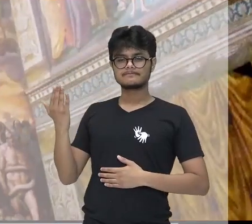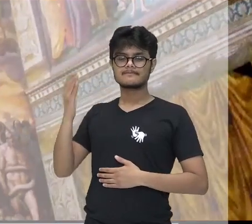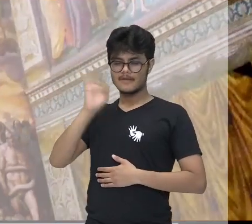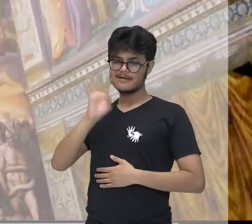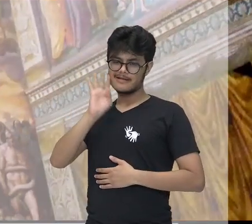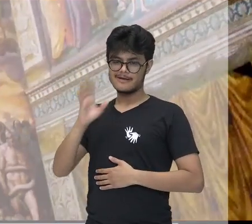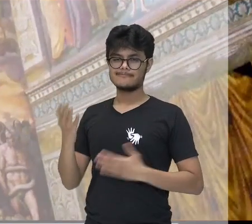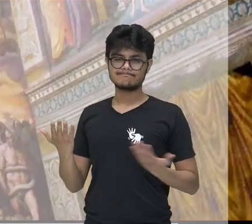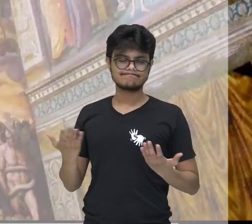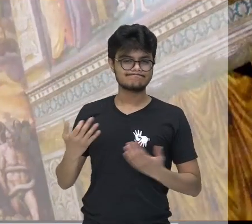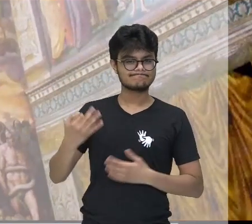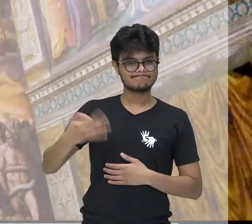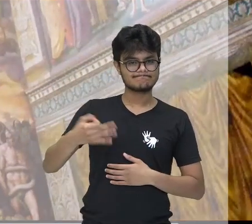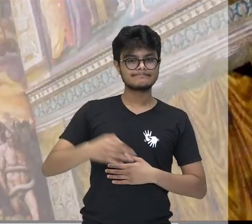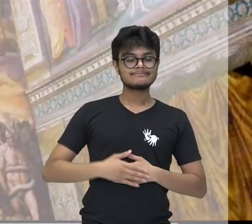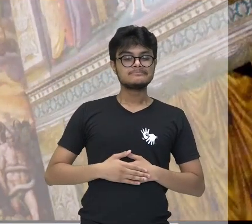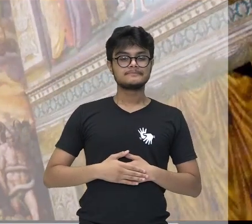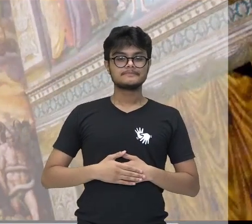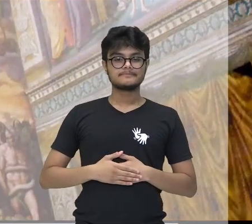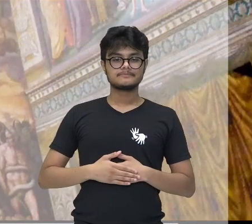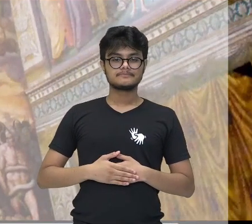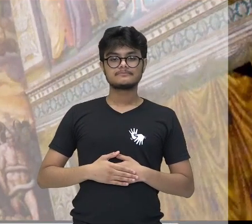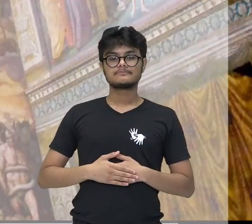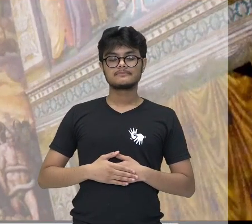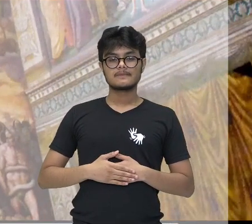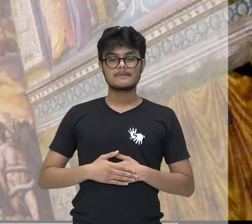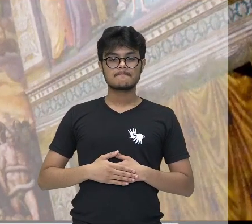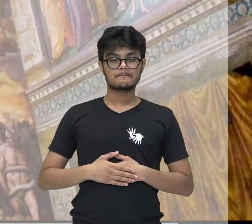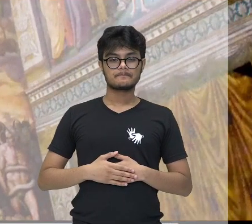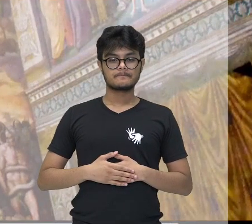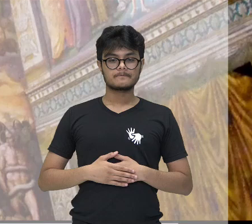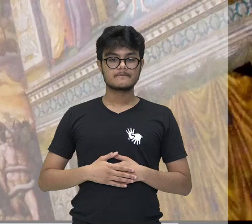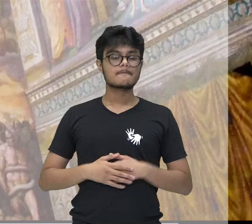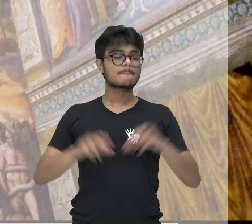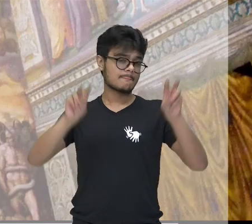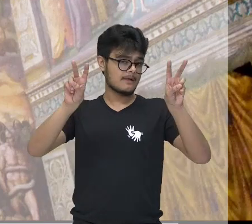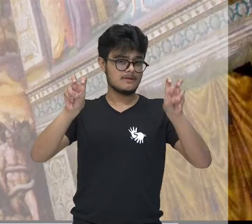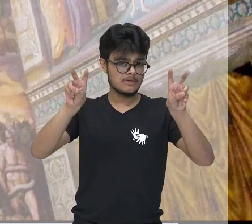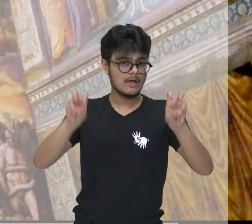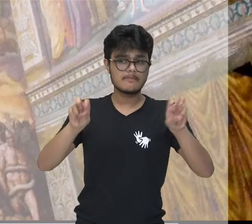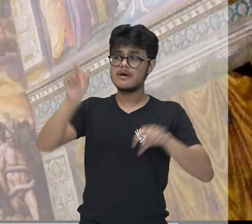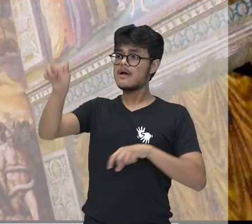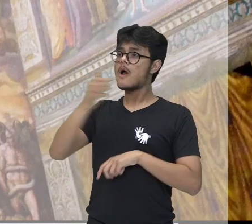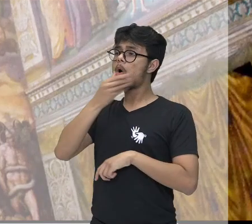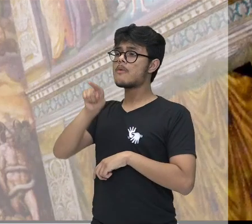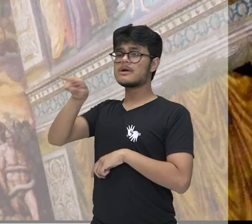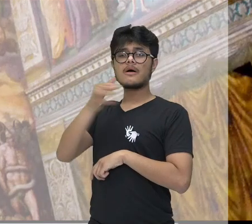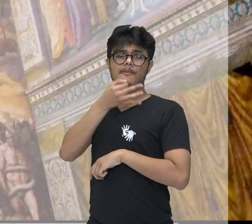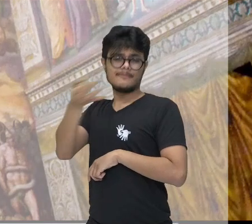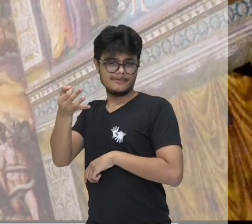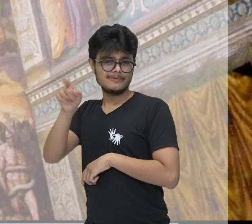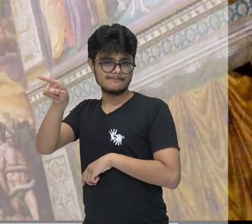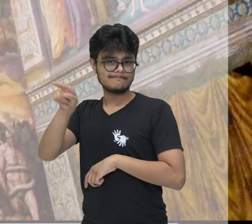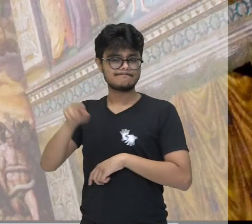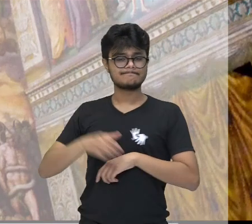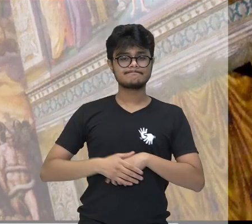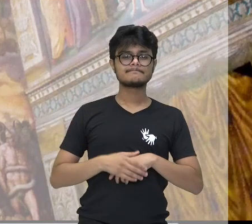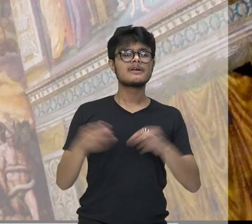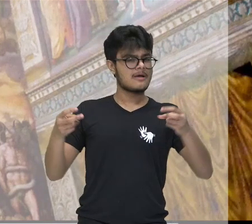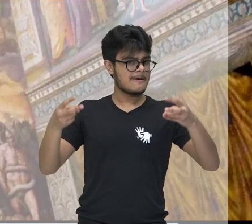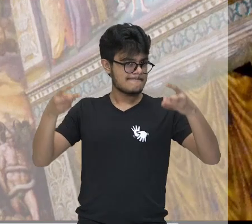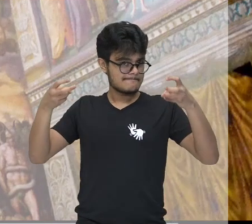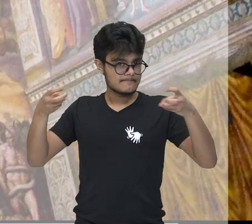é um juízo final com relação ao como o Michelangelo via.